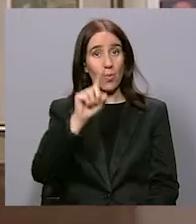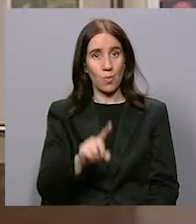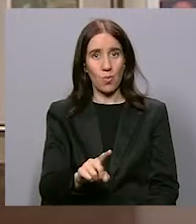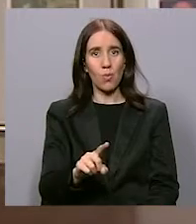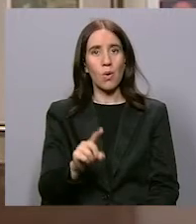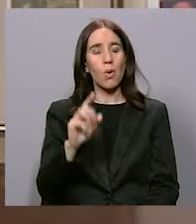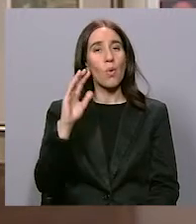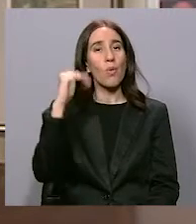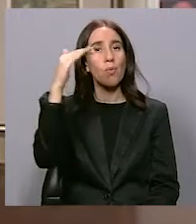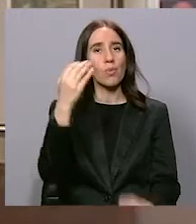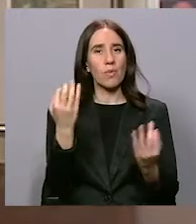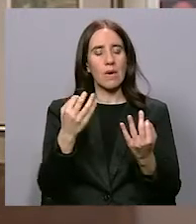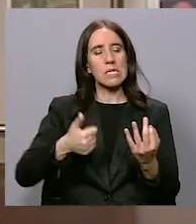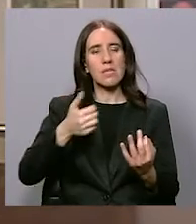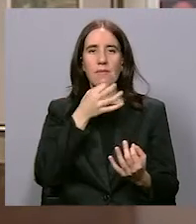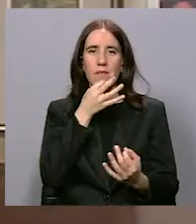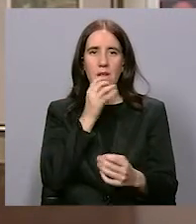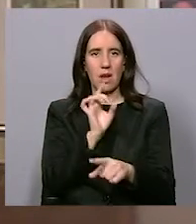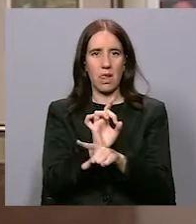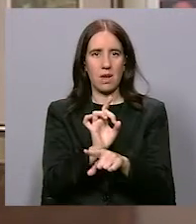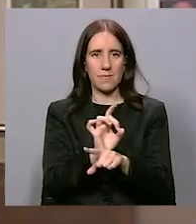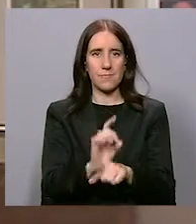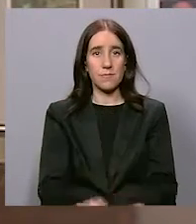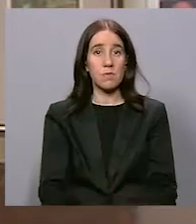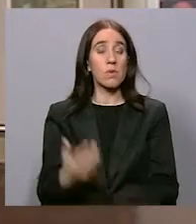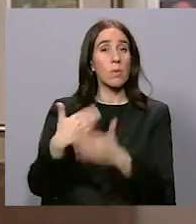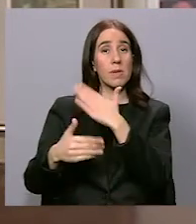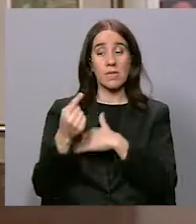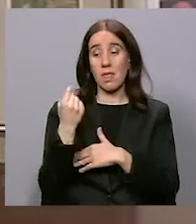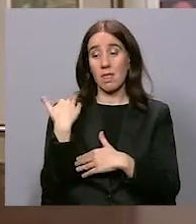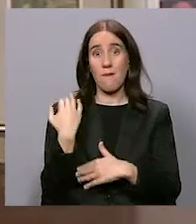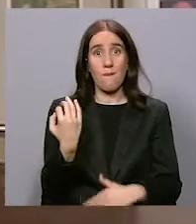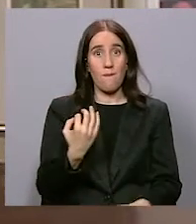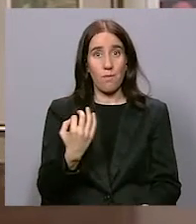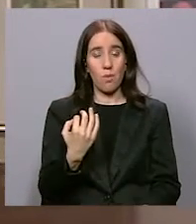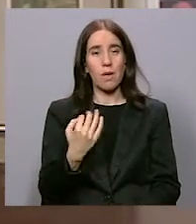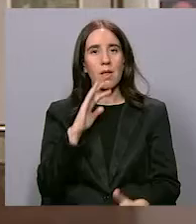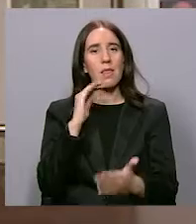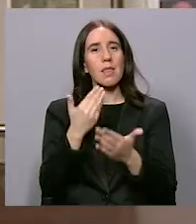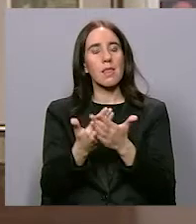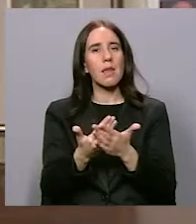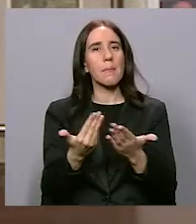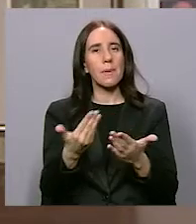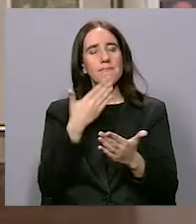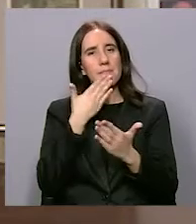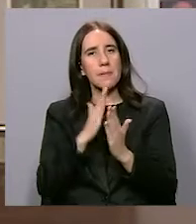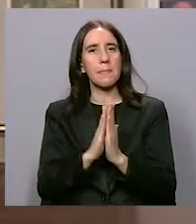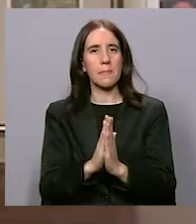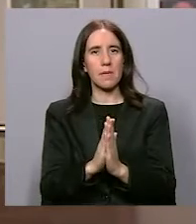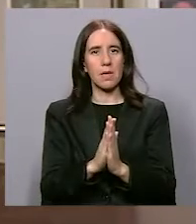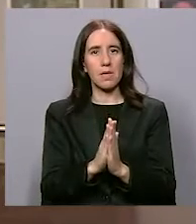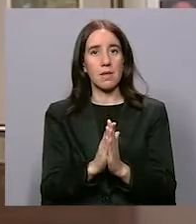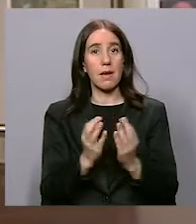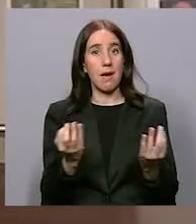é do futuro porém que importa falar do passado bem recente serve para é